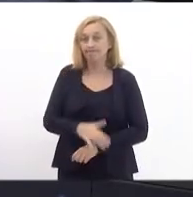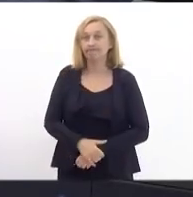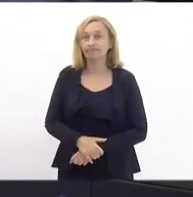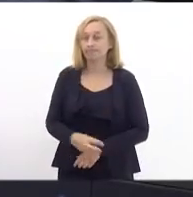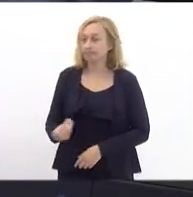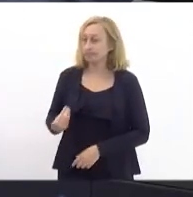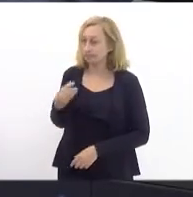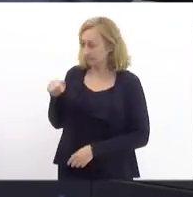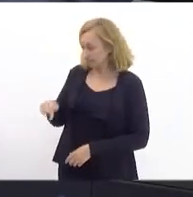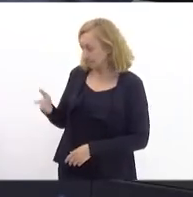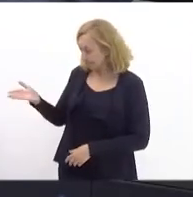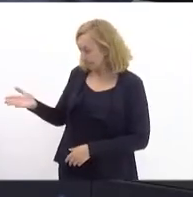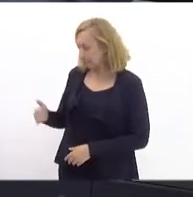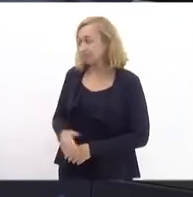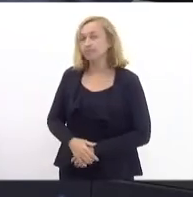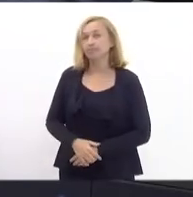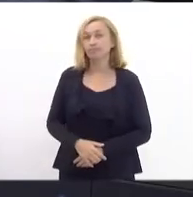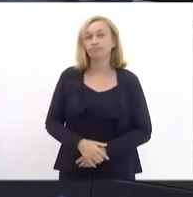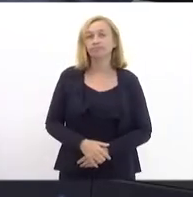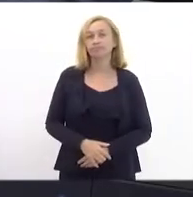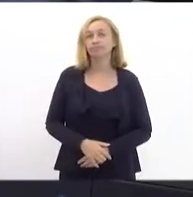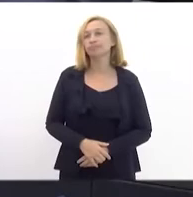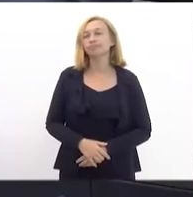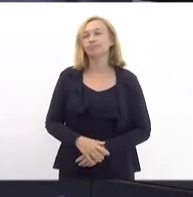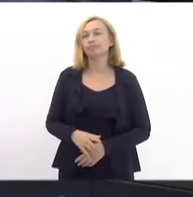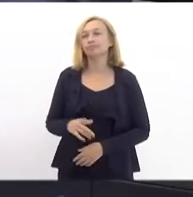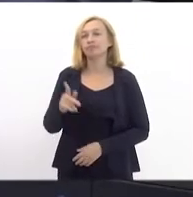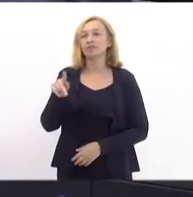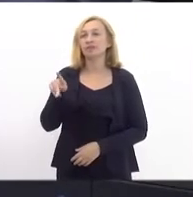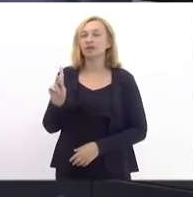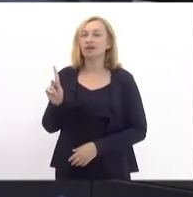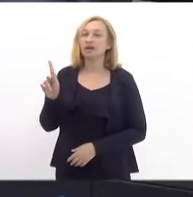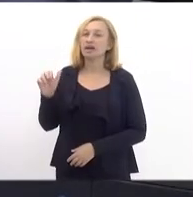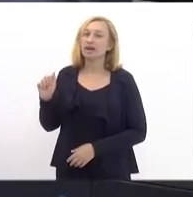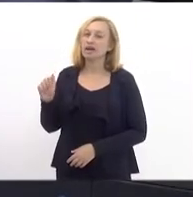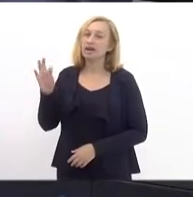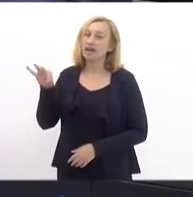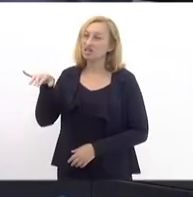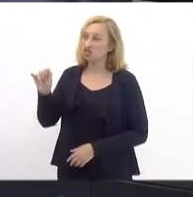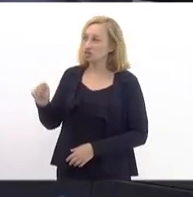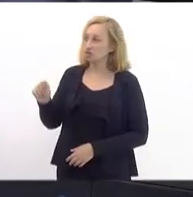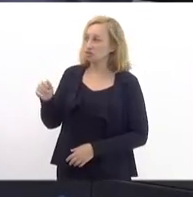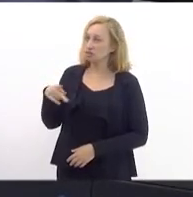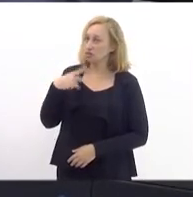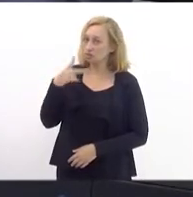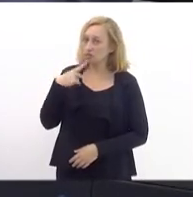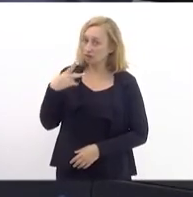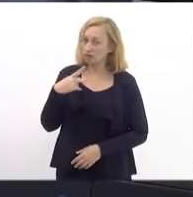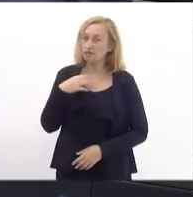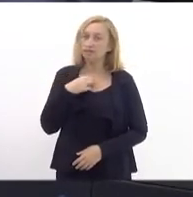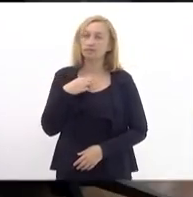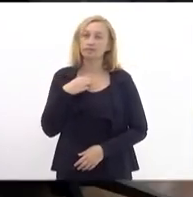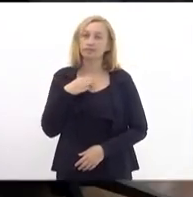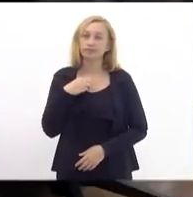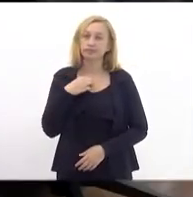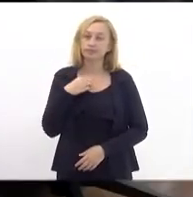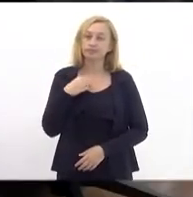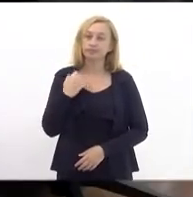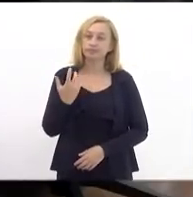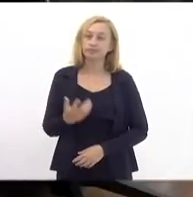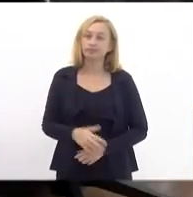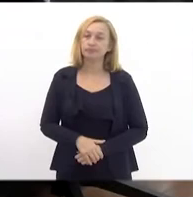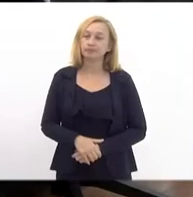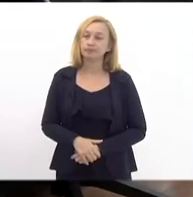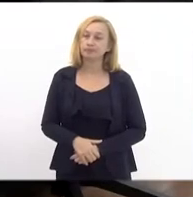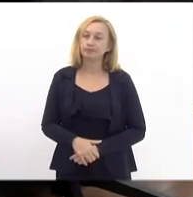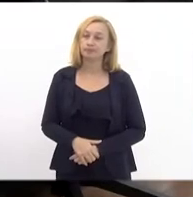veio aqui, a senhora Vilma, dar o seu depoimento como usuária. Kátia, desculpe, foi Vilma,